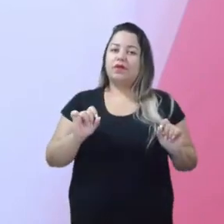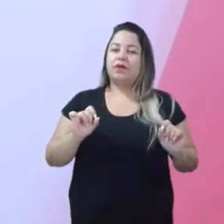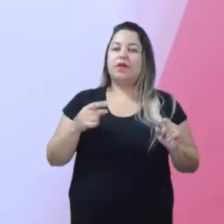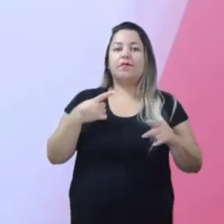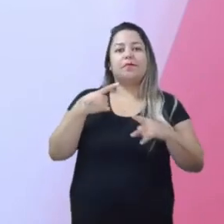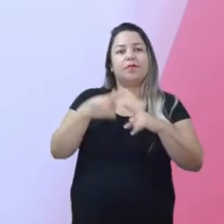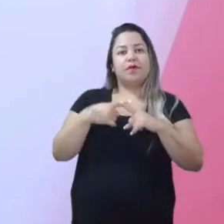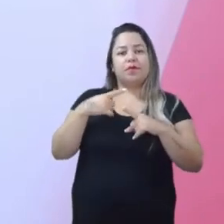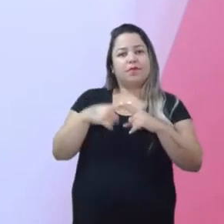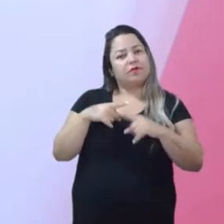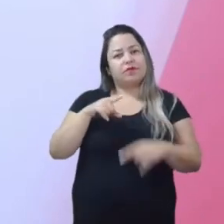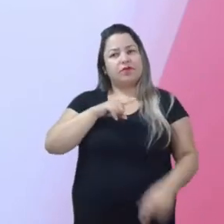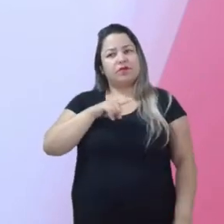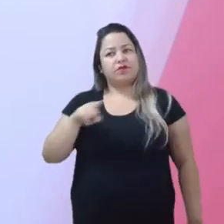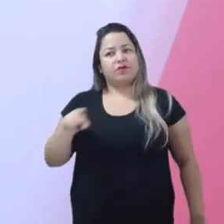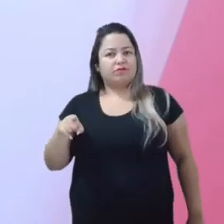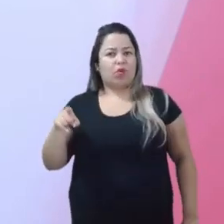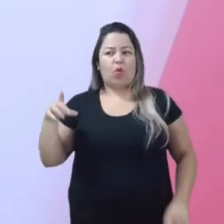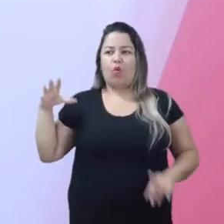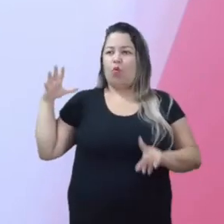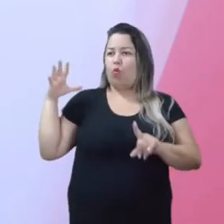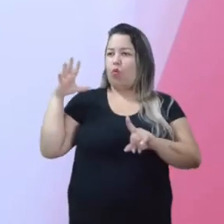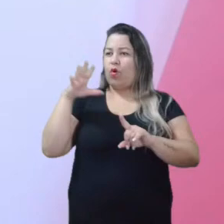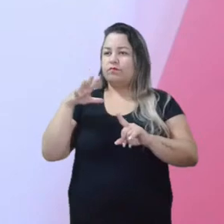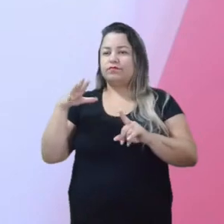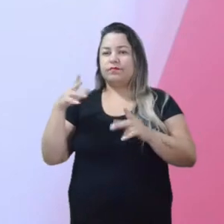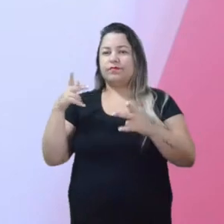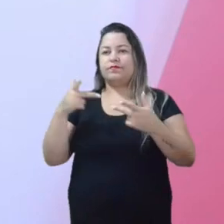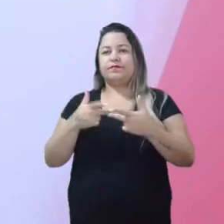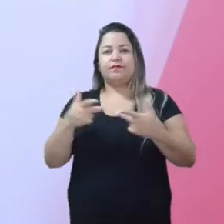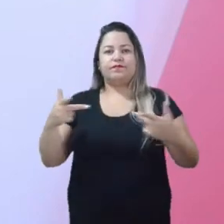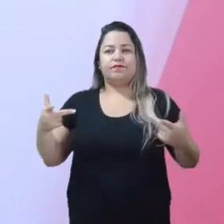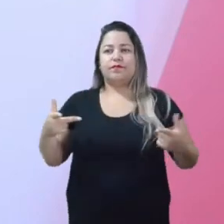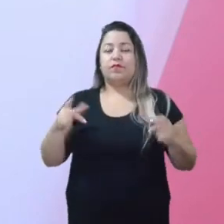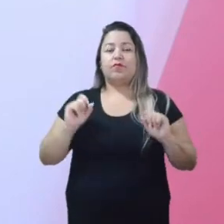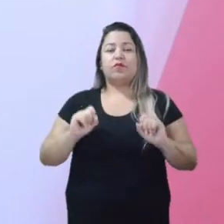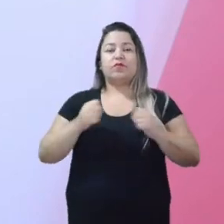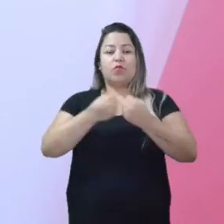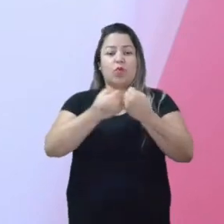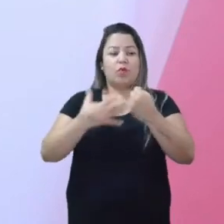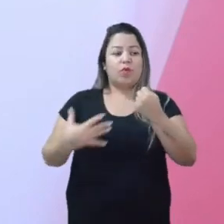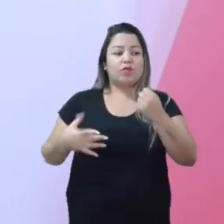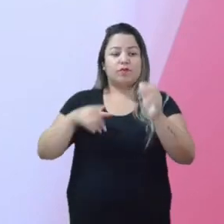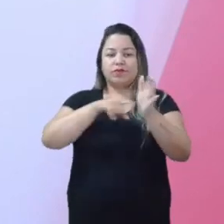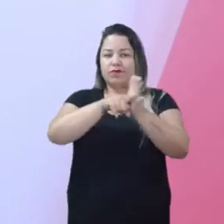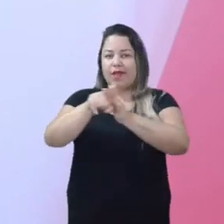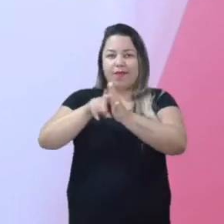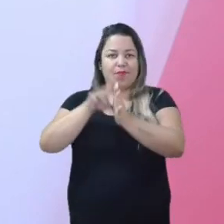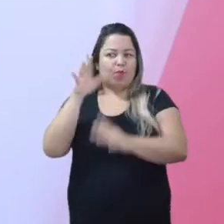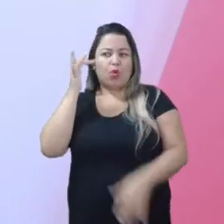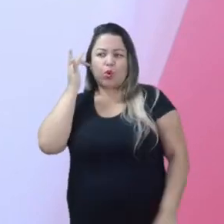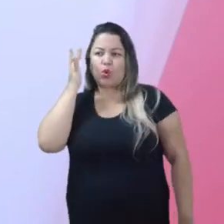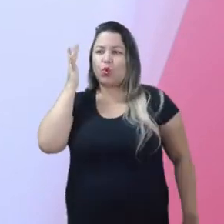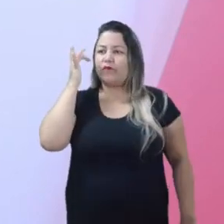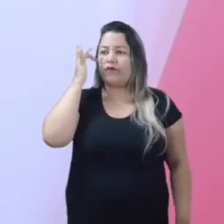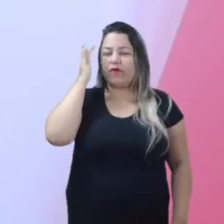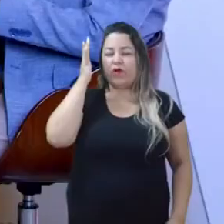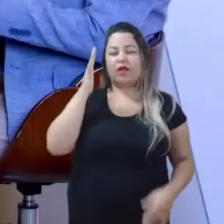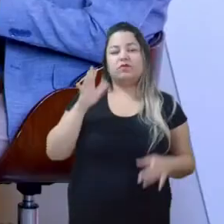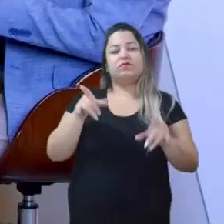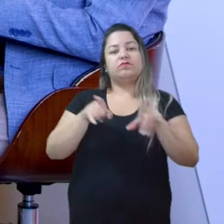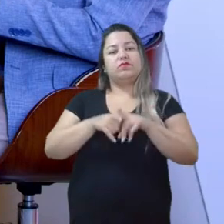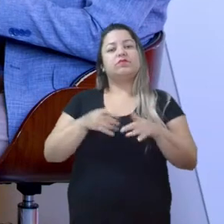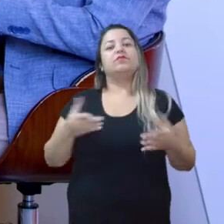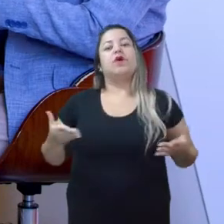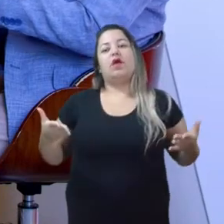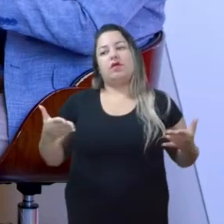você ser bombardeado de conteúdo, às vezes simplesmente que você comentou, que você pesquisou, é muito fácil, né? Agora, quando você